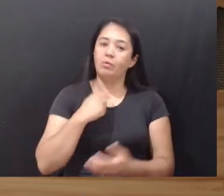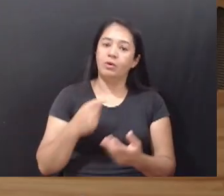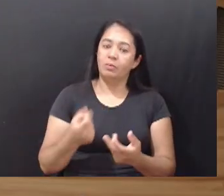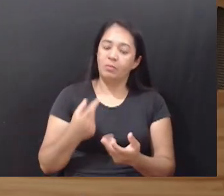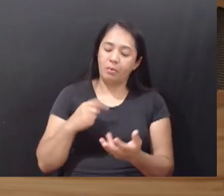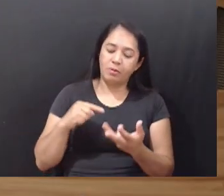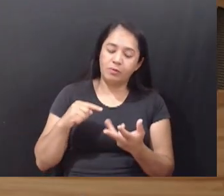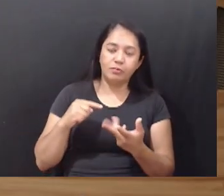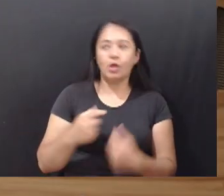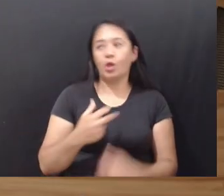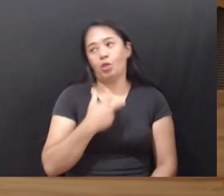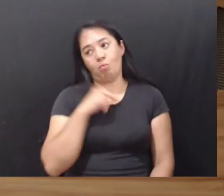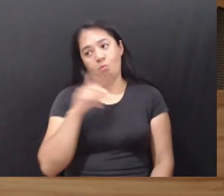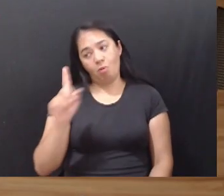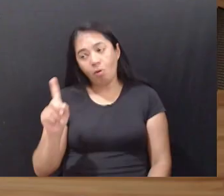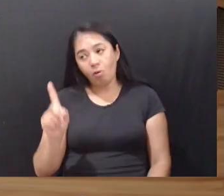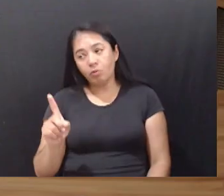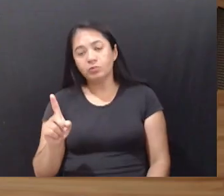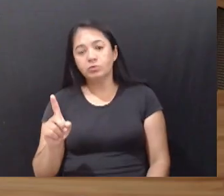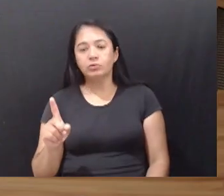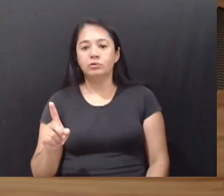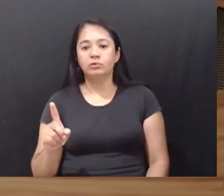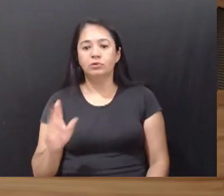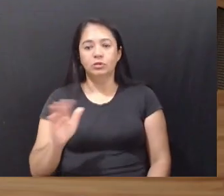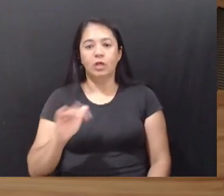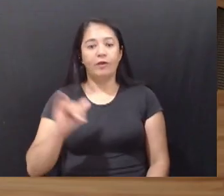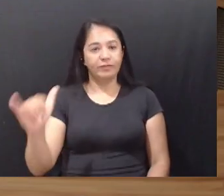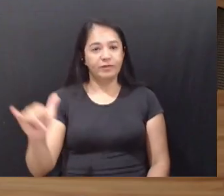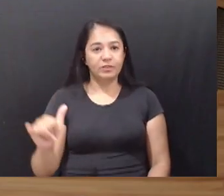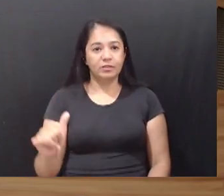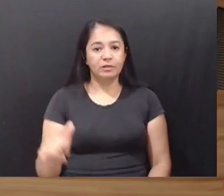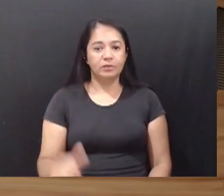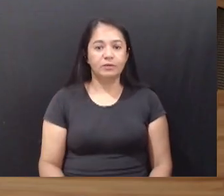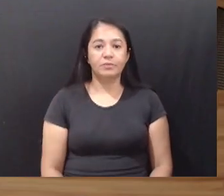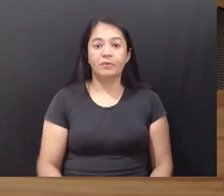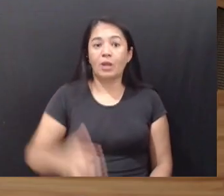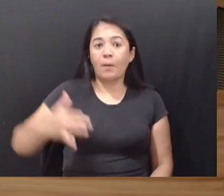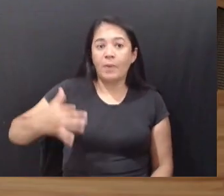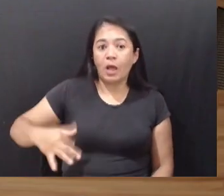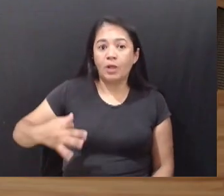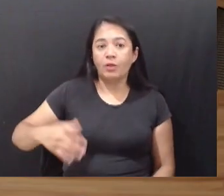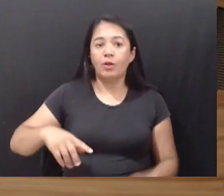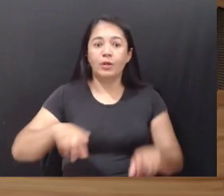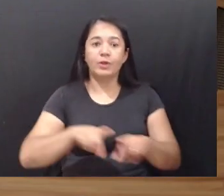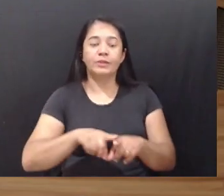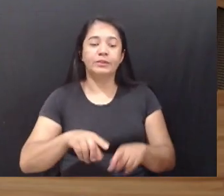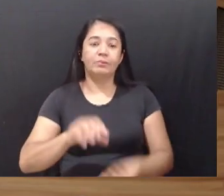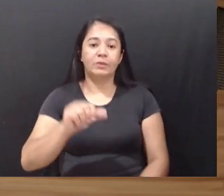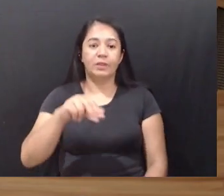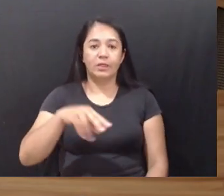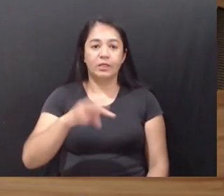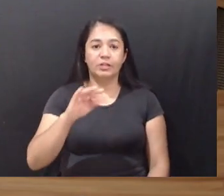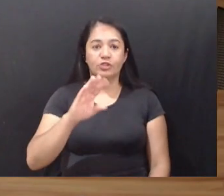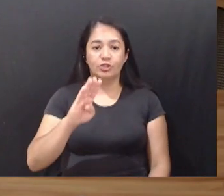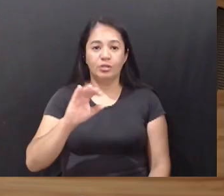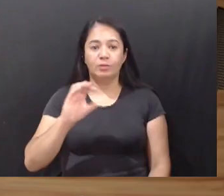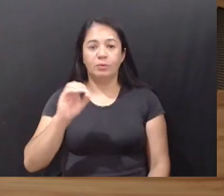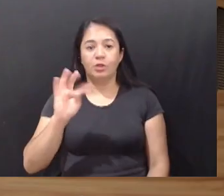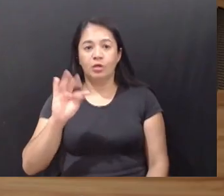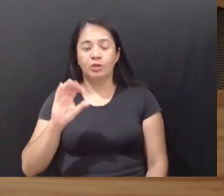tomar determinados medicamentos, né? Não só medicamentos para dor, como também antibióticos, né? A